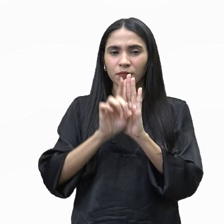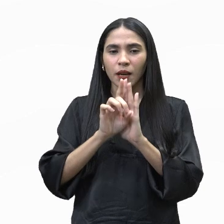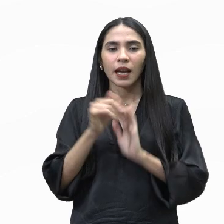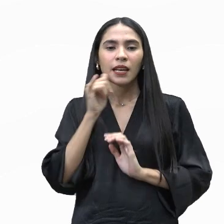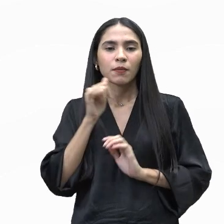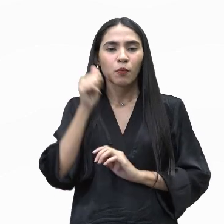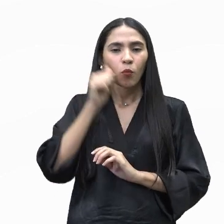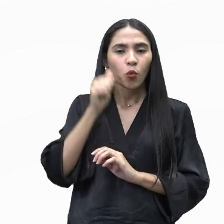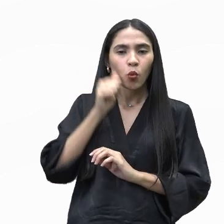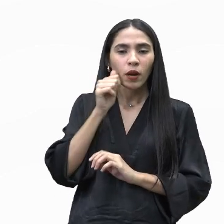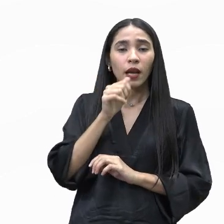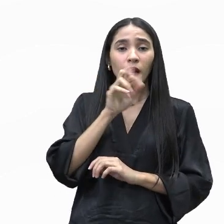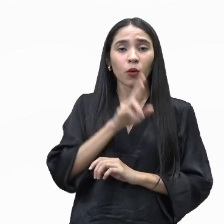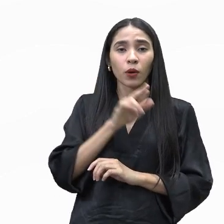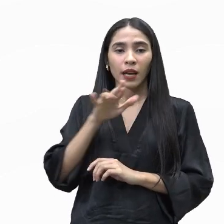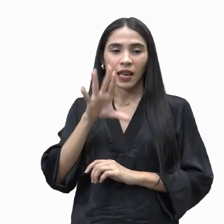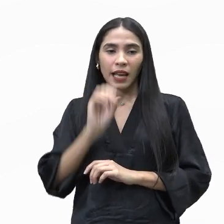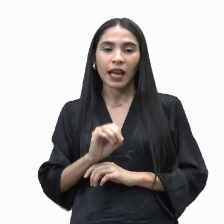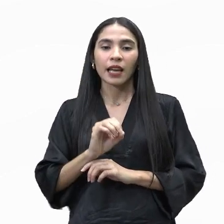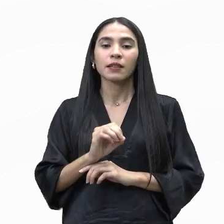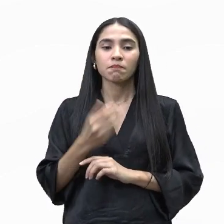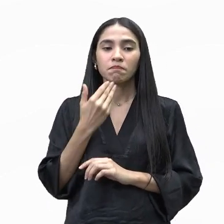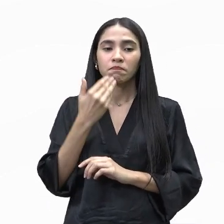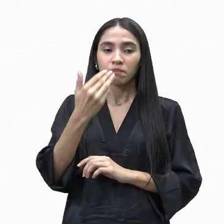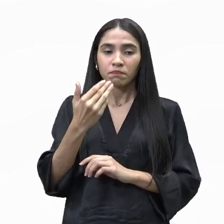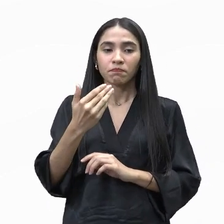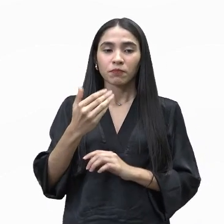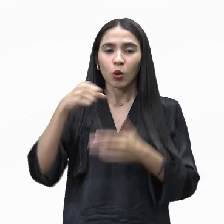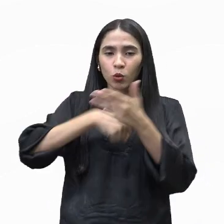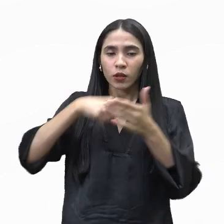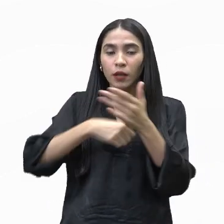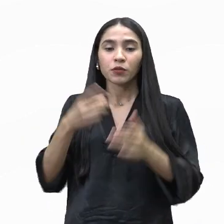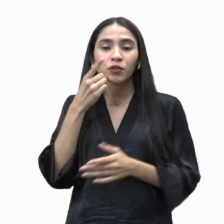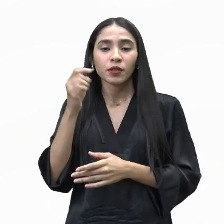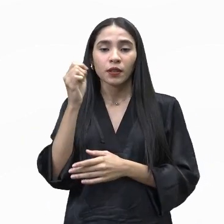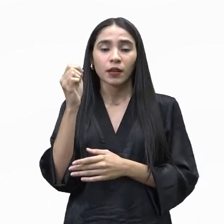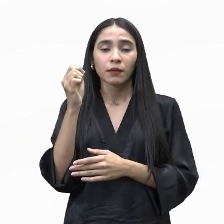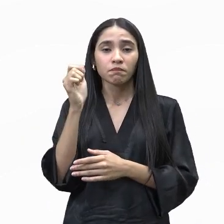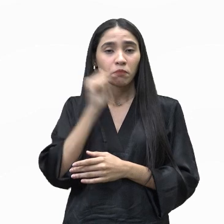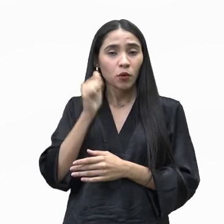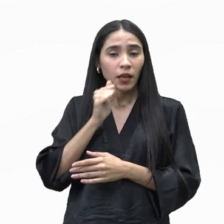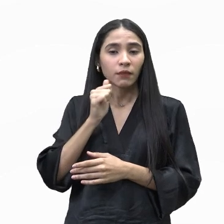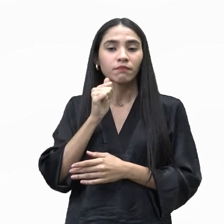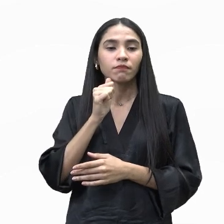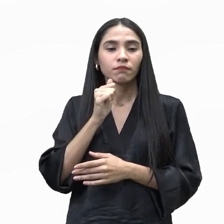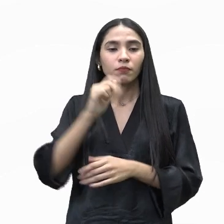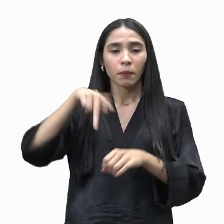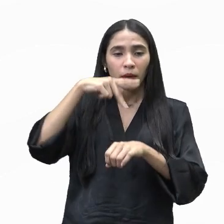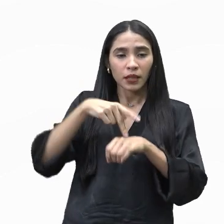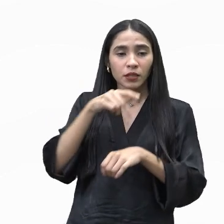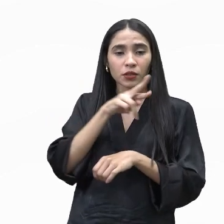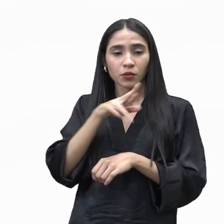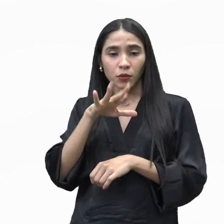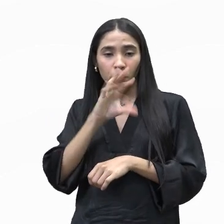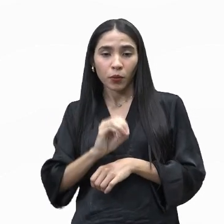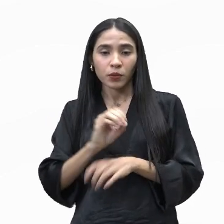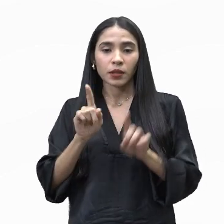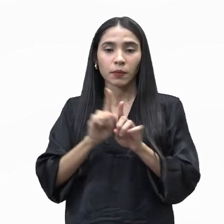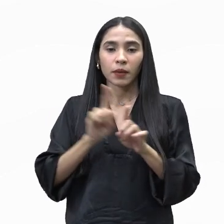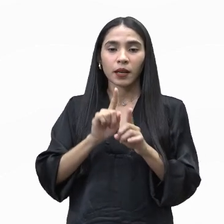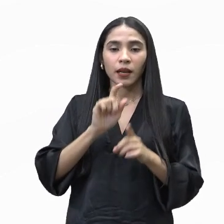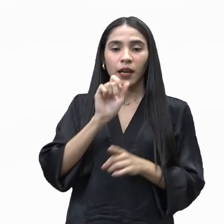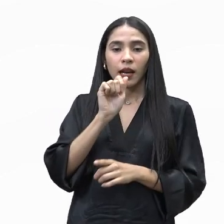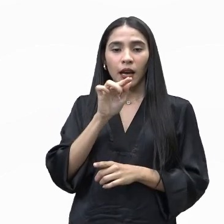que reivindicaram o Dia Internacional da Mulher no dia 8 de março, na Rússia, assim como na Austrália,